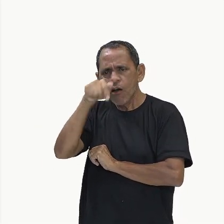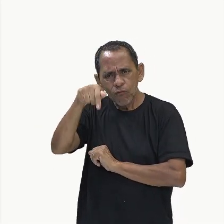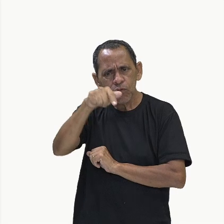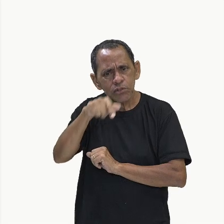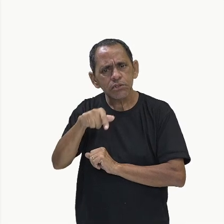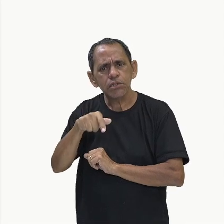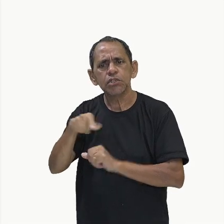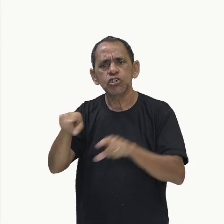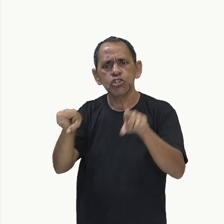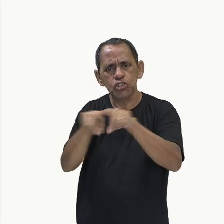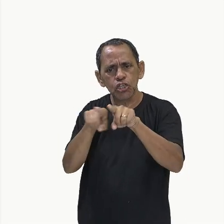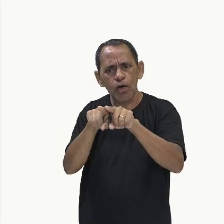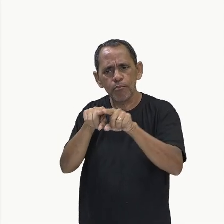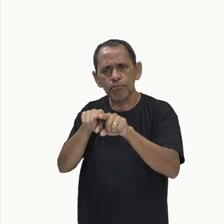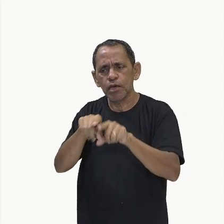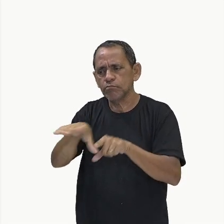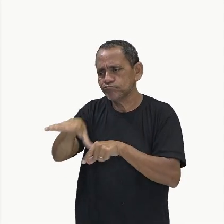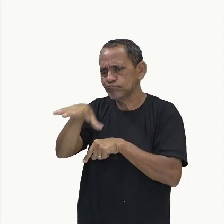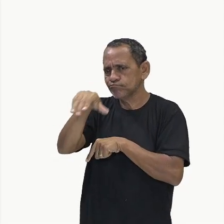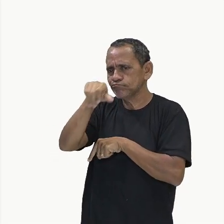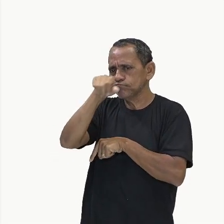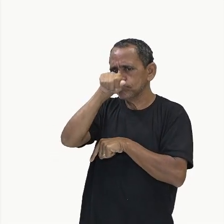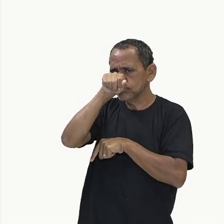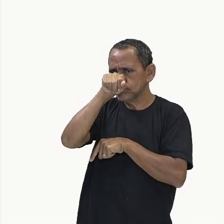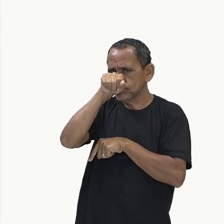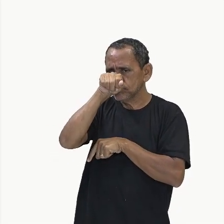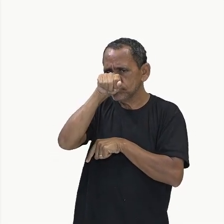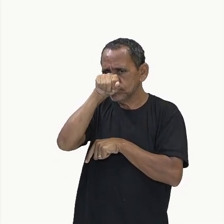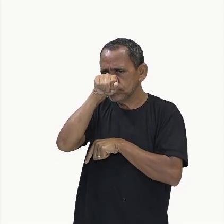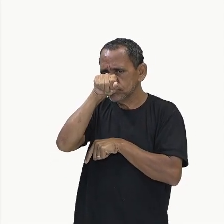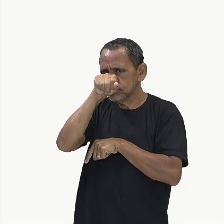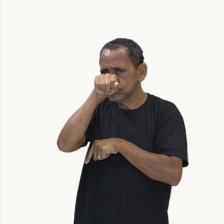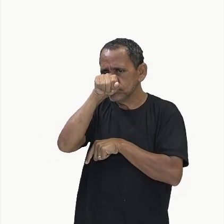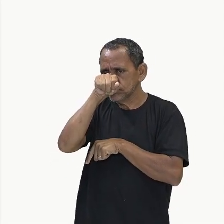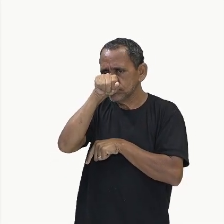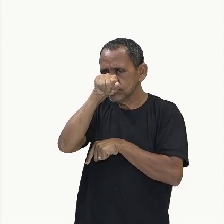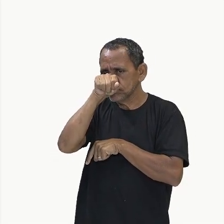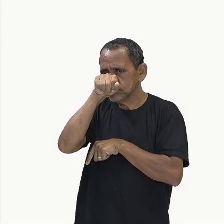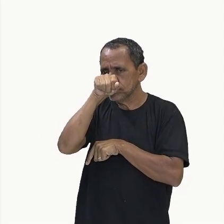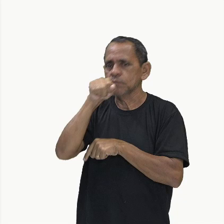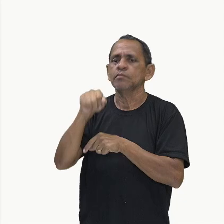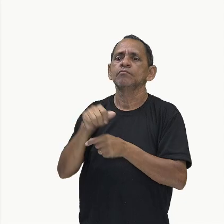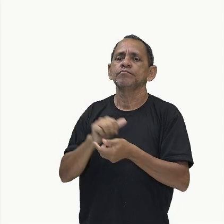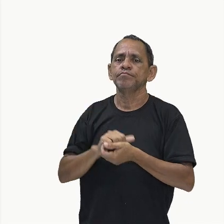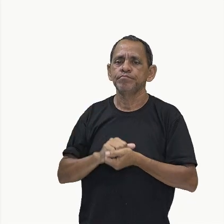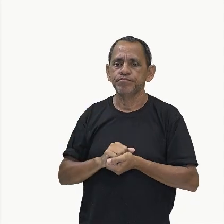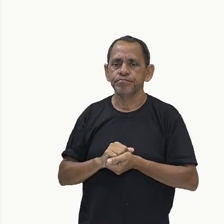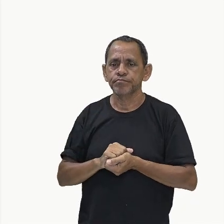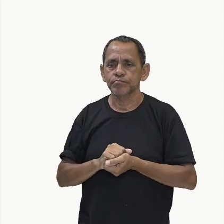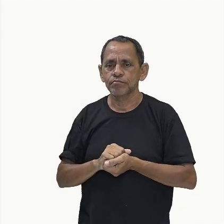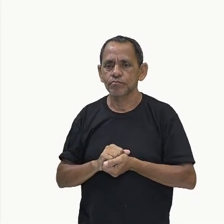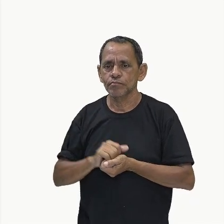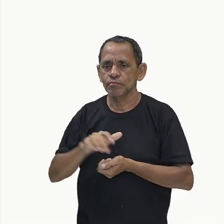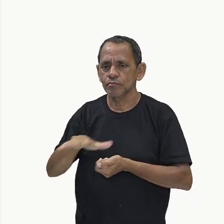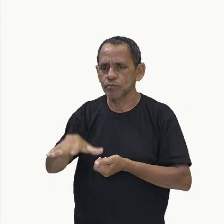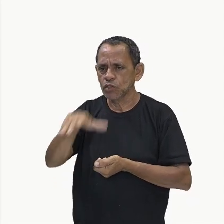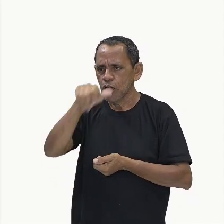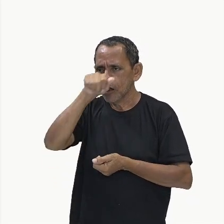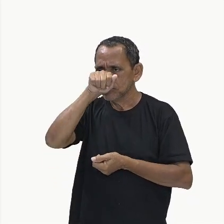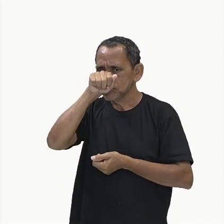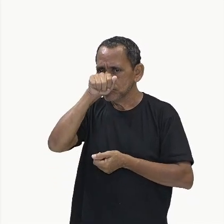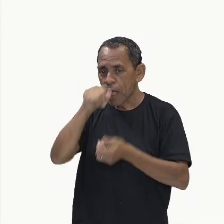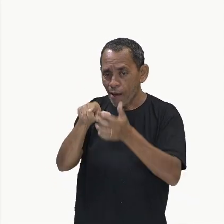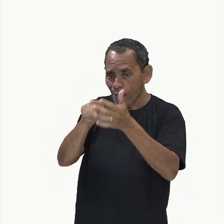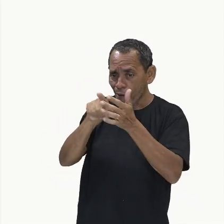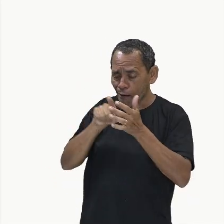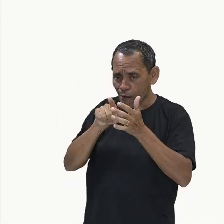dos pulmões. Você está aqui inspirando antes de chegar lá aos pulmões, tá?